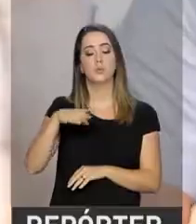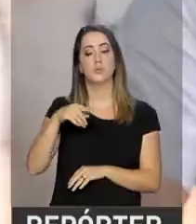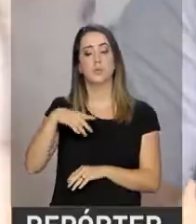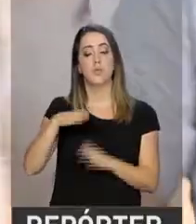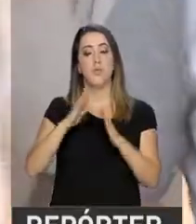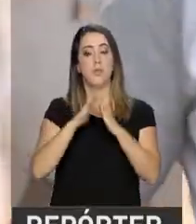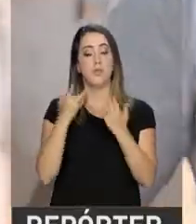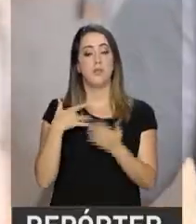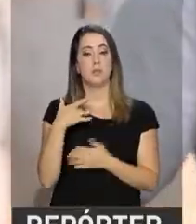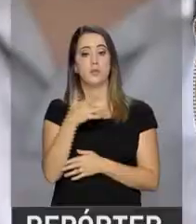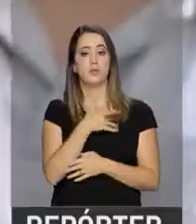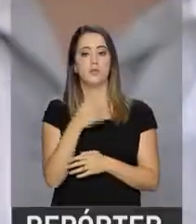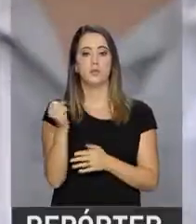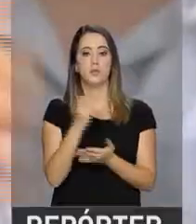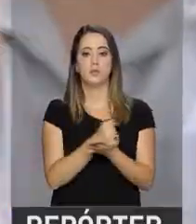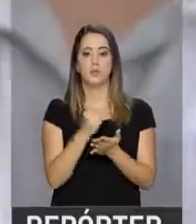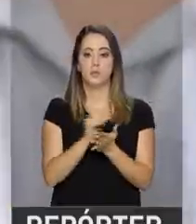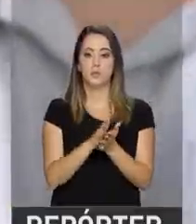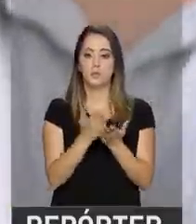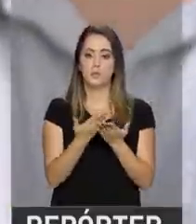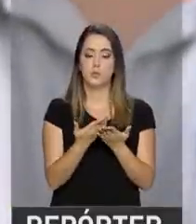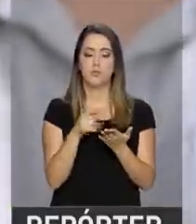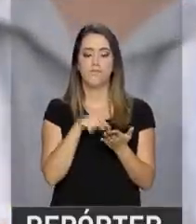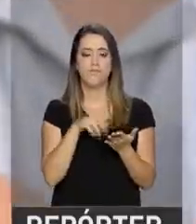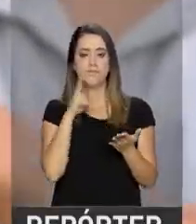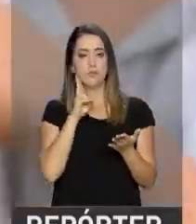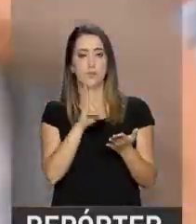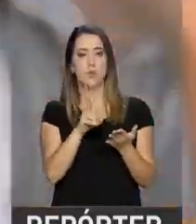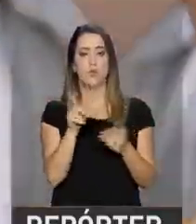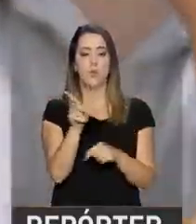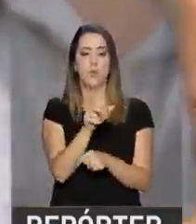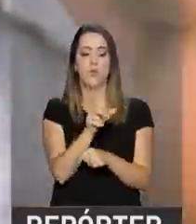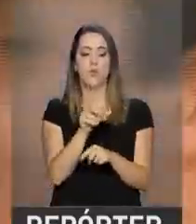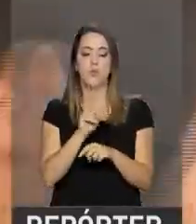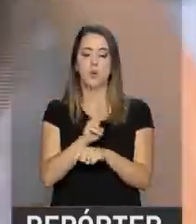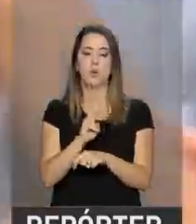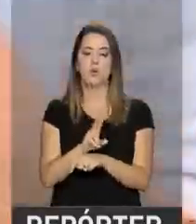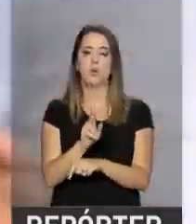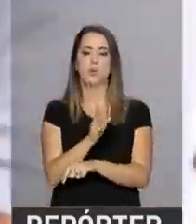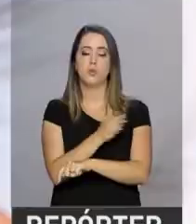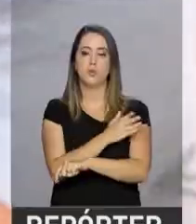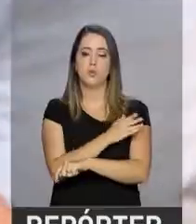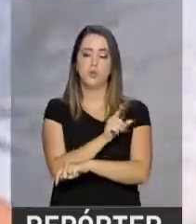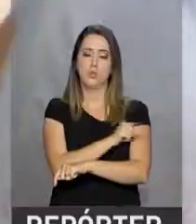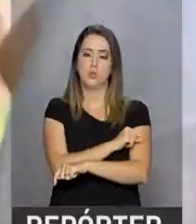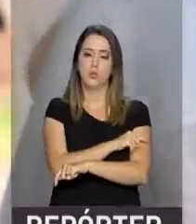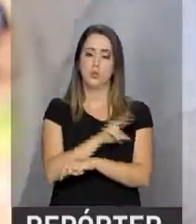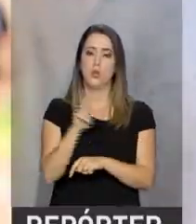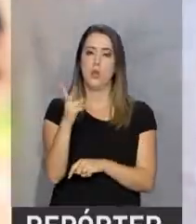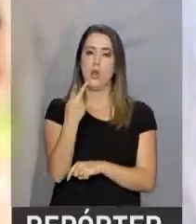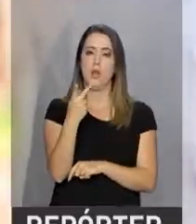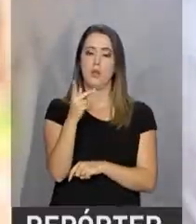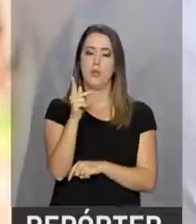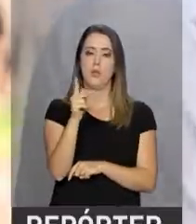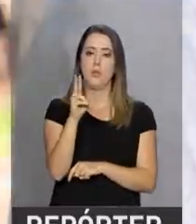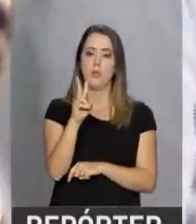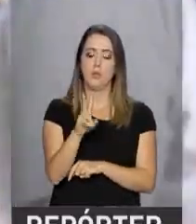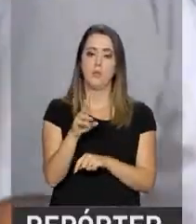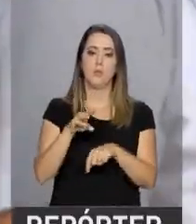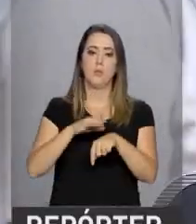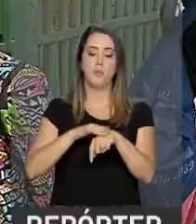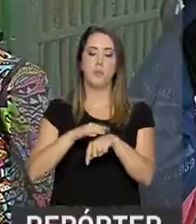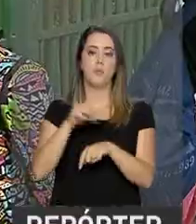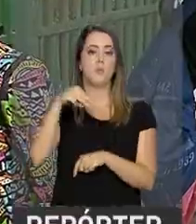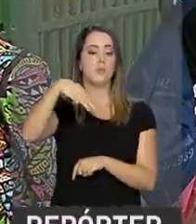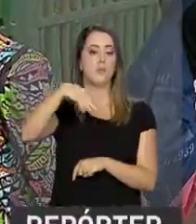aproveitou para atualizar sua carteira de vacinação e se imunizou contra o hpv e meningite eu vou voltar pra tom às segundas